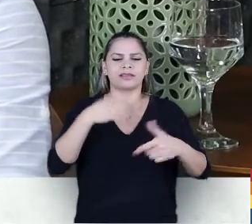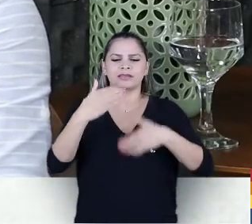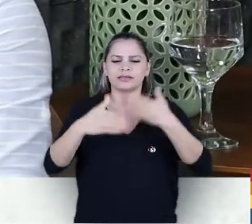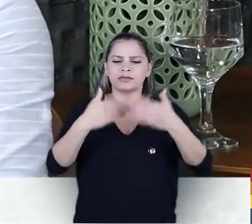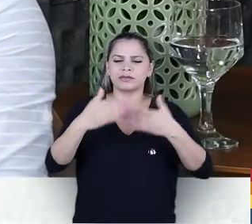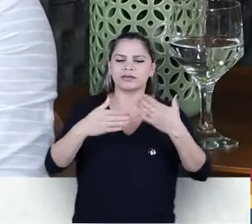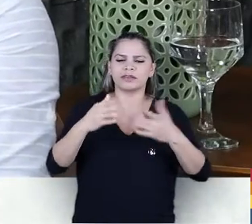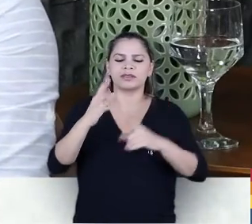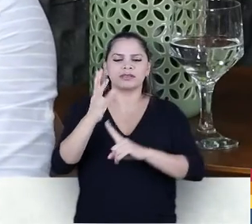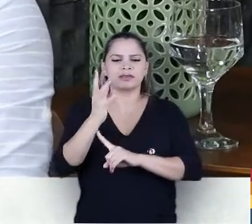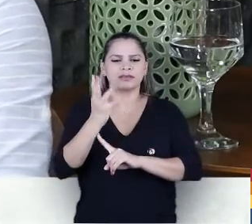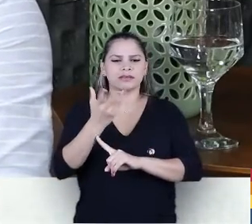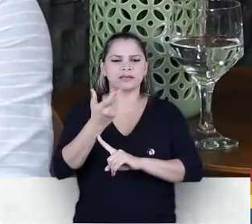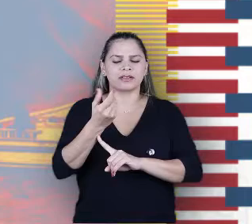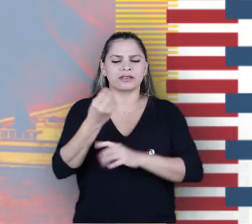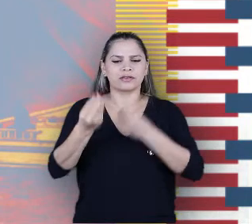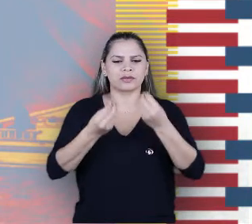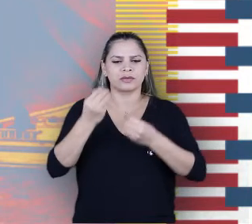Então,